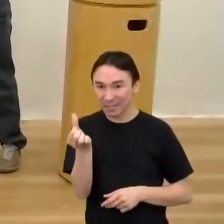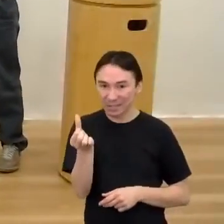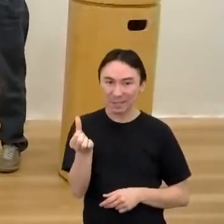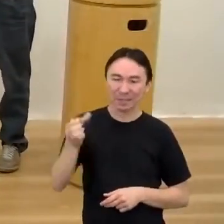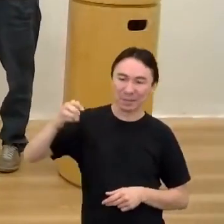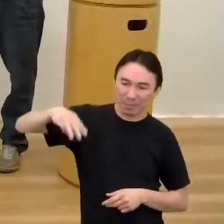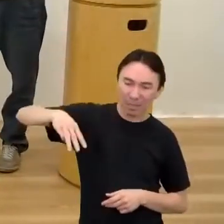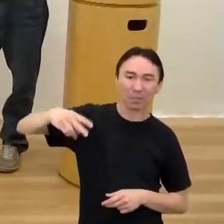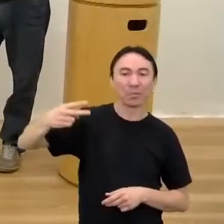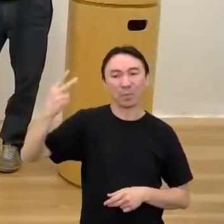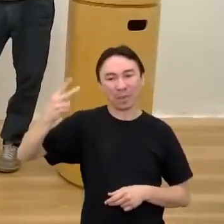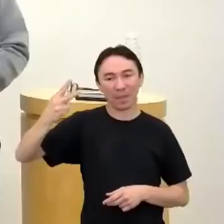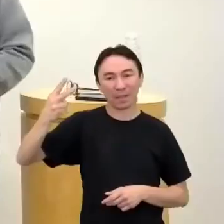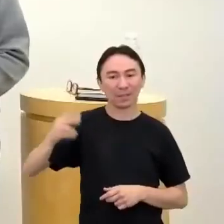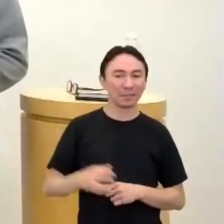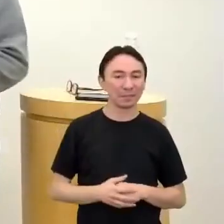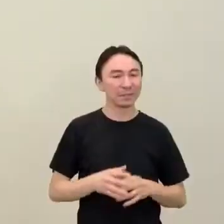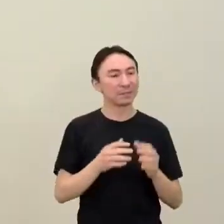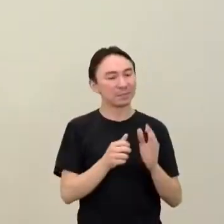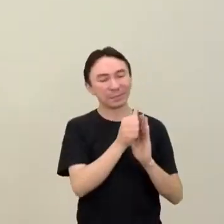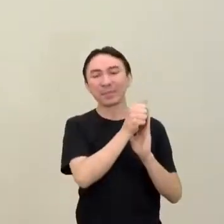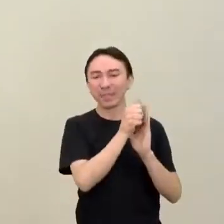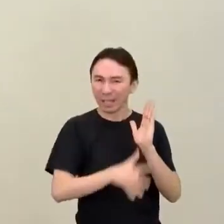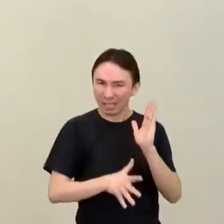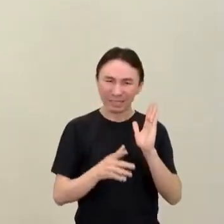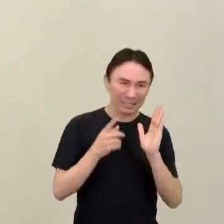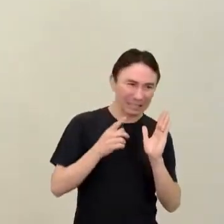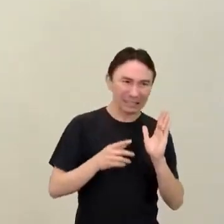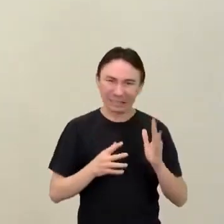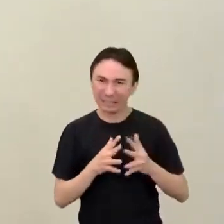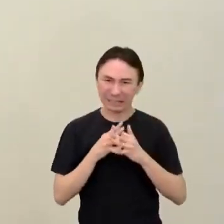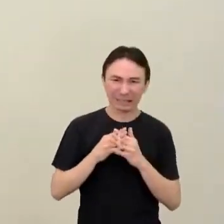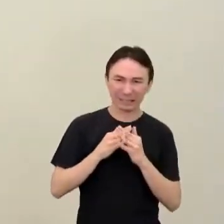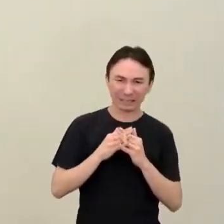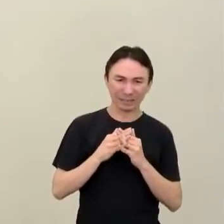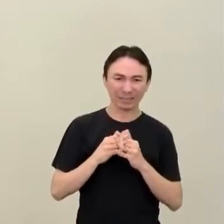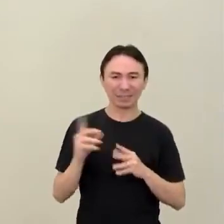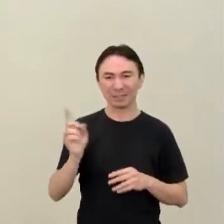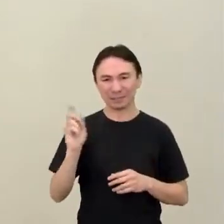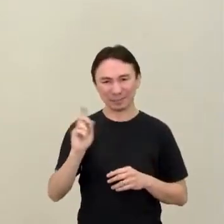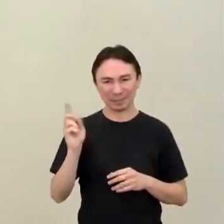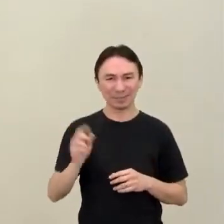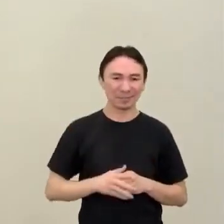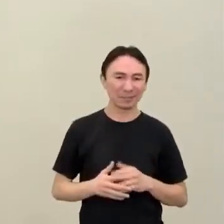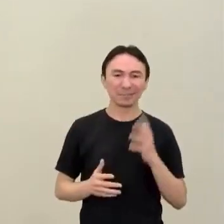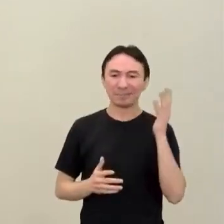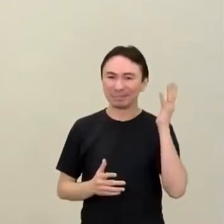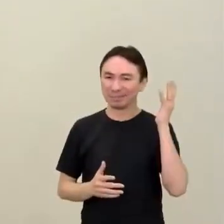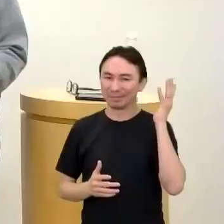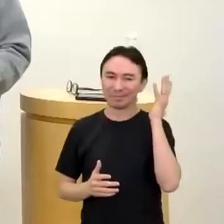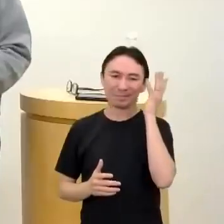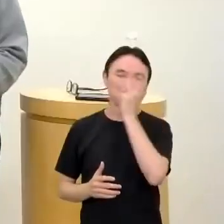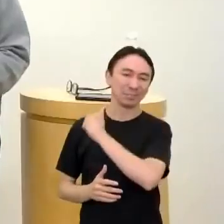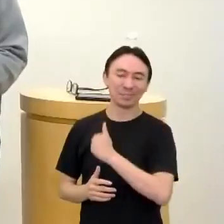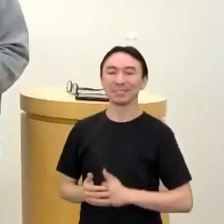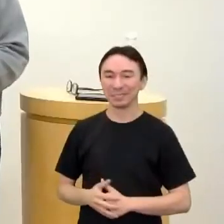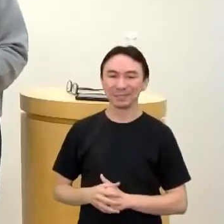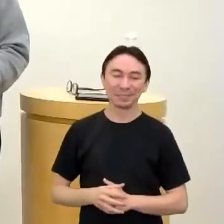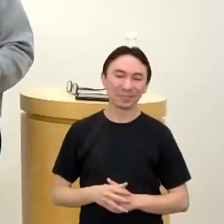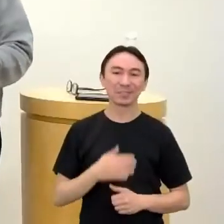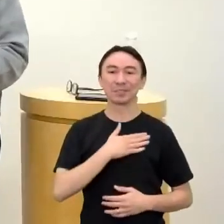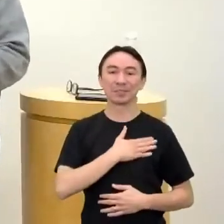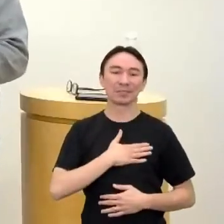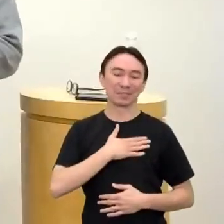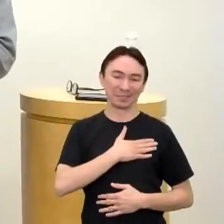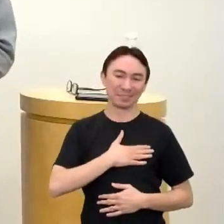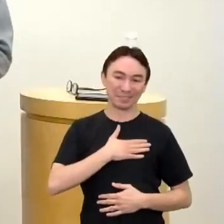atividade, não? Não, o que, tá. Que o pessoal tá falando aí? Não, eles estão acompanhando, tá? Para mim, eu achei linda. Eu tá. amo. Tá tranquilo? Confesso pra você que eu